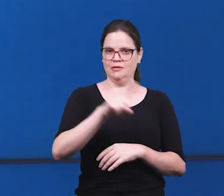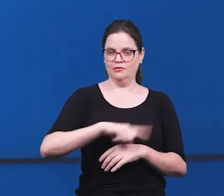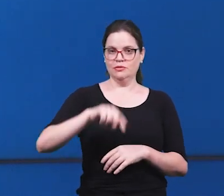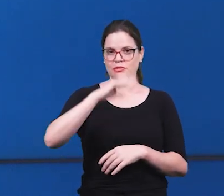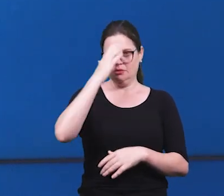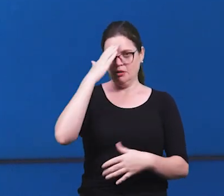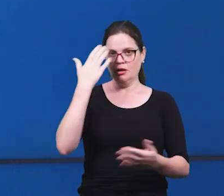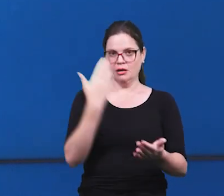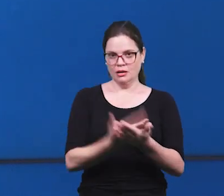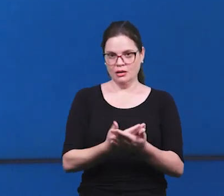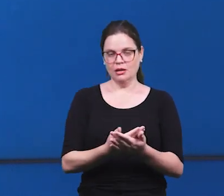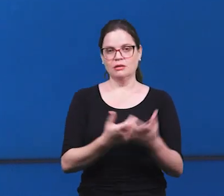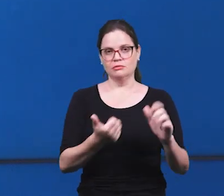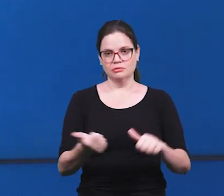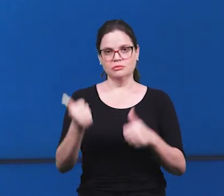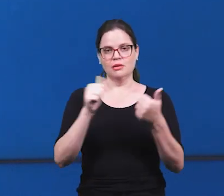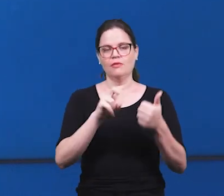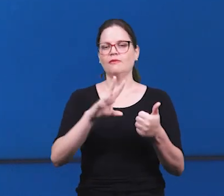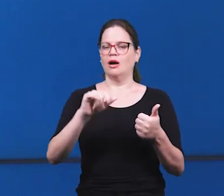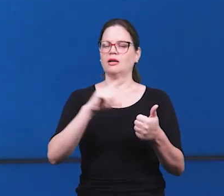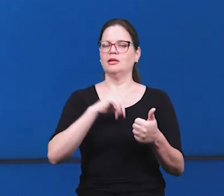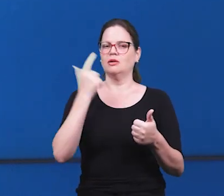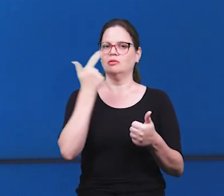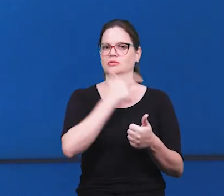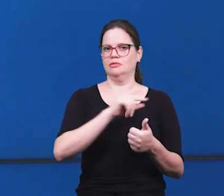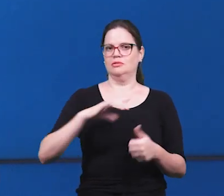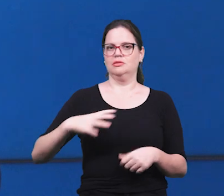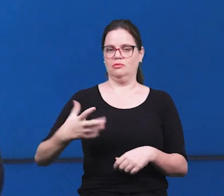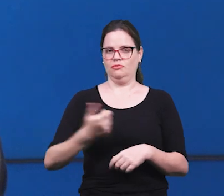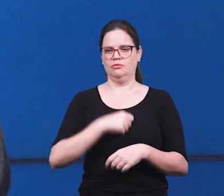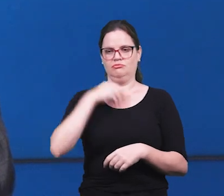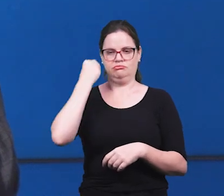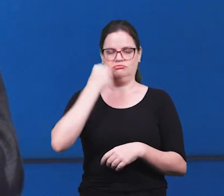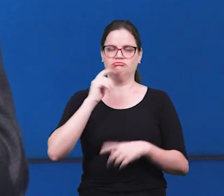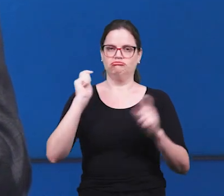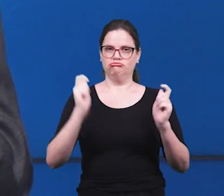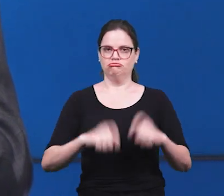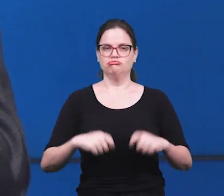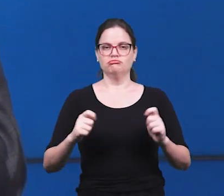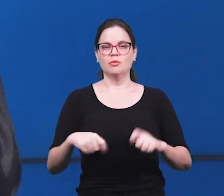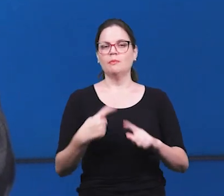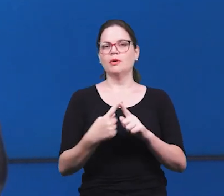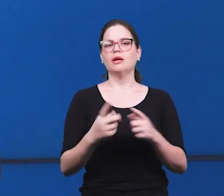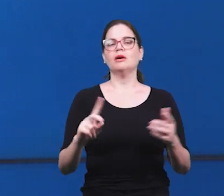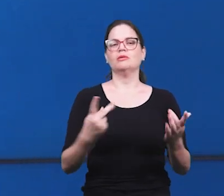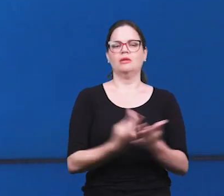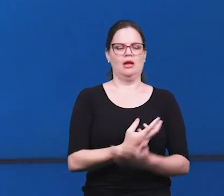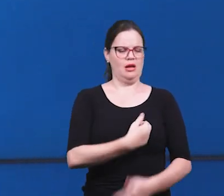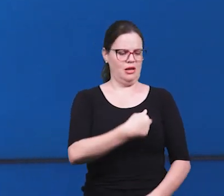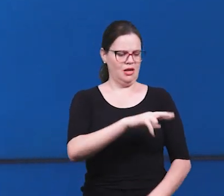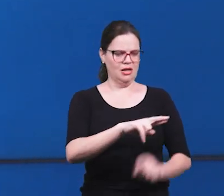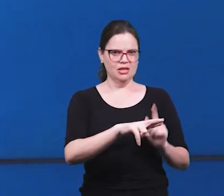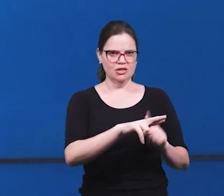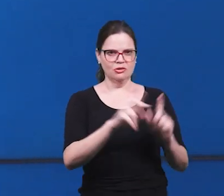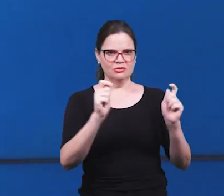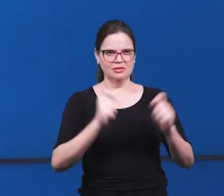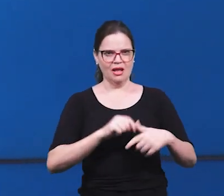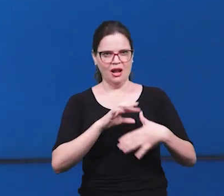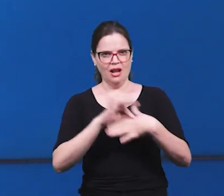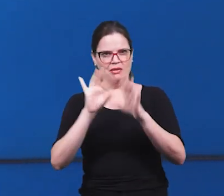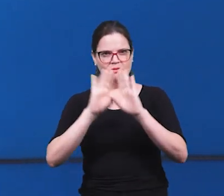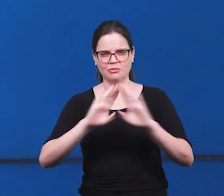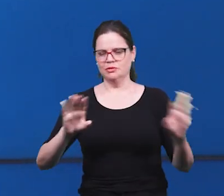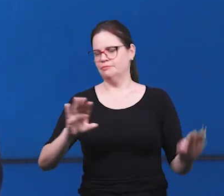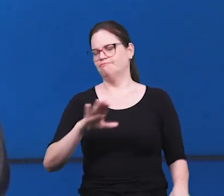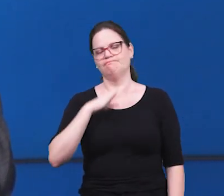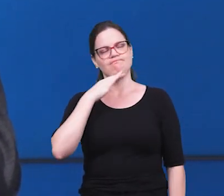batizado, quem crer e for batizado será salvo. É uma experiência de salvação. Isso porque a religião não transcende. Essa expressão